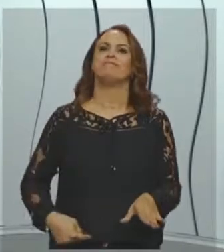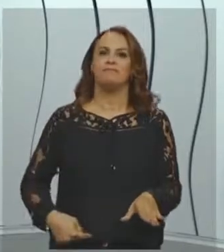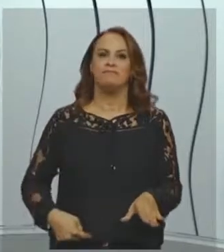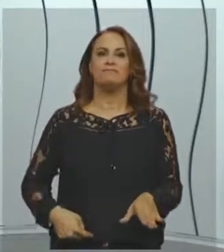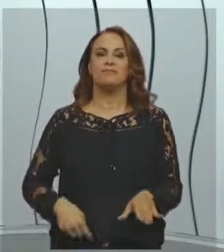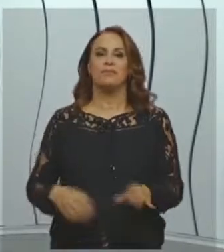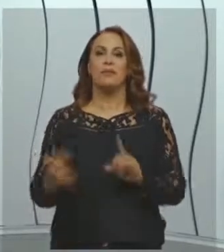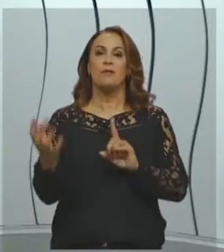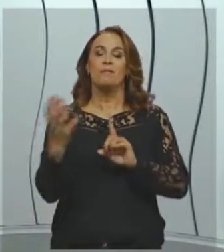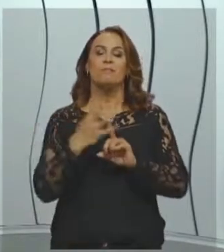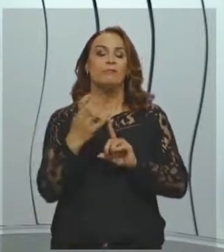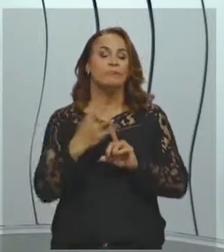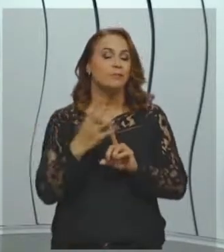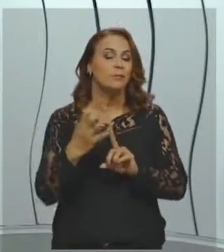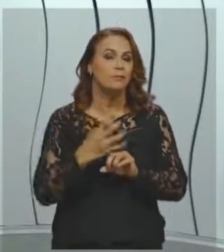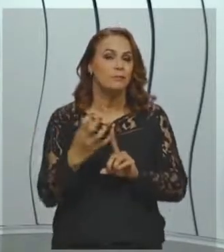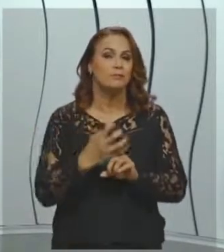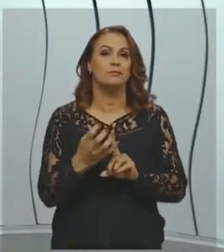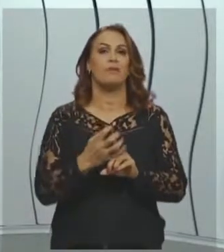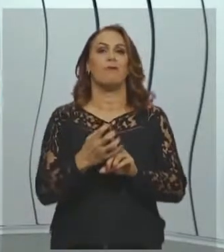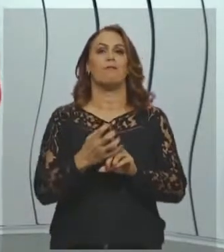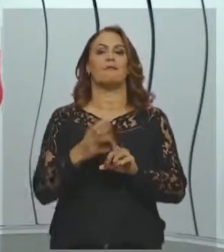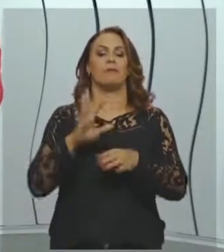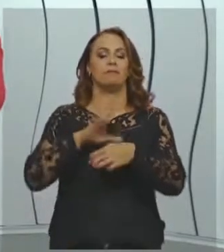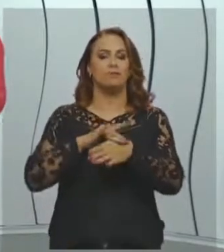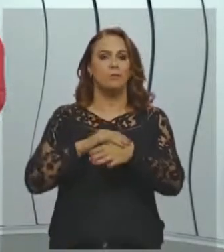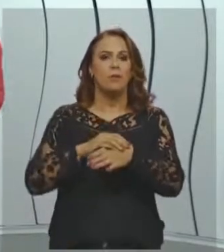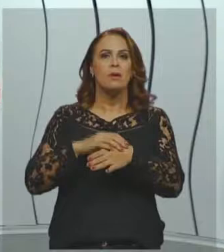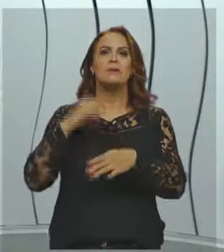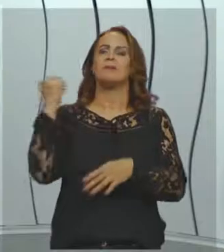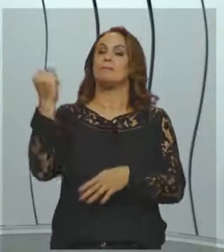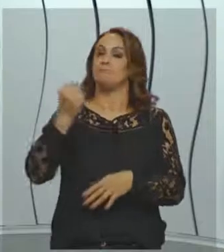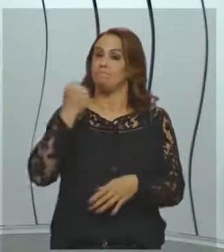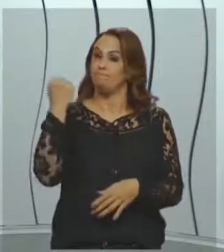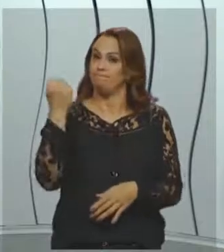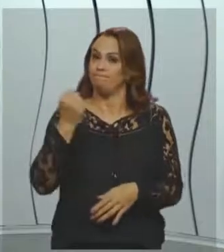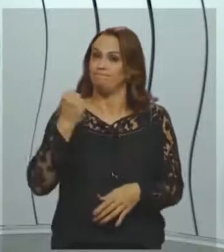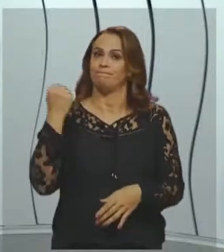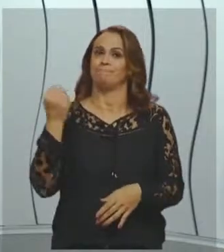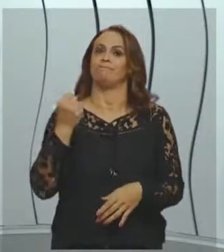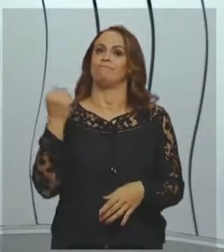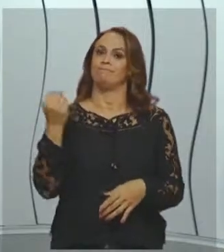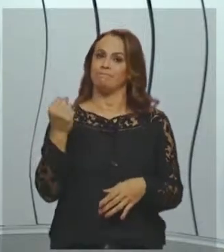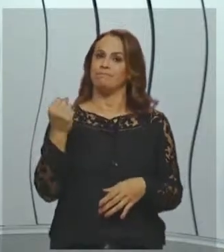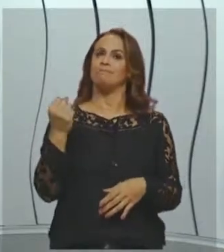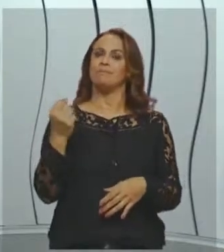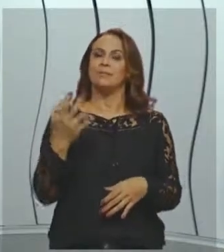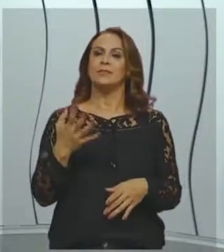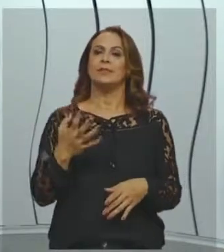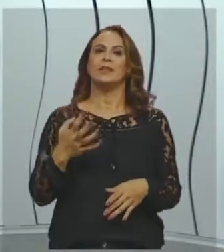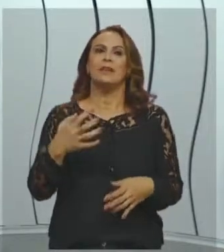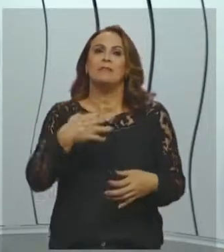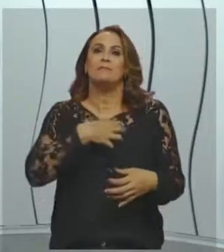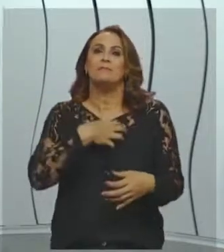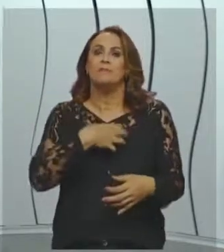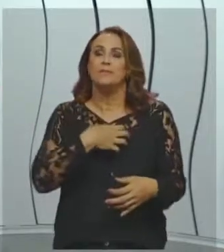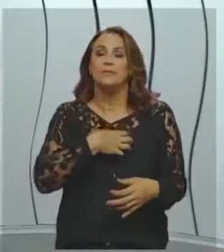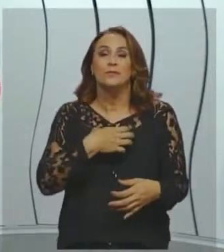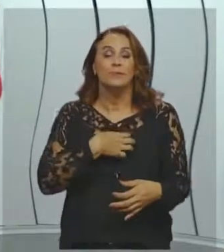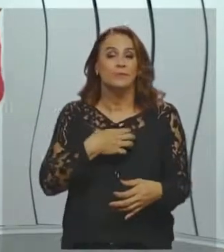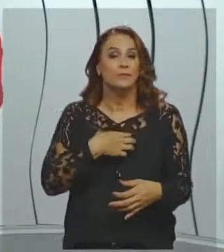toxina, que vai trazer aí alguns sintomas que você pode ter e